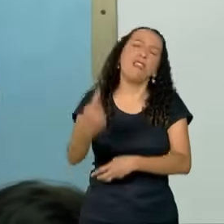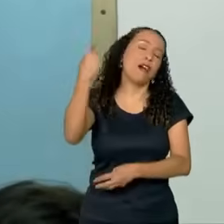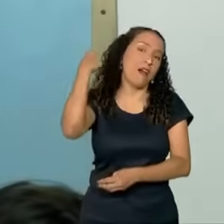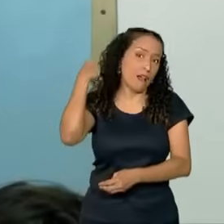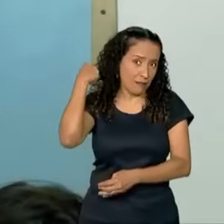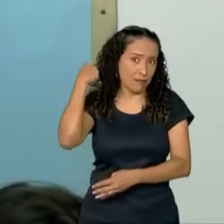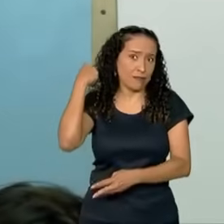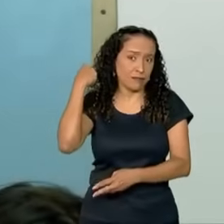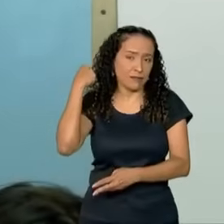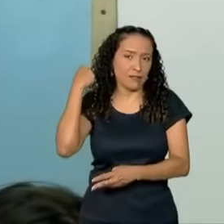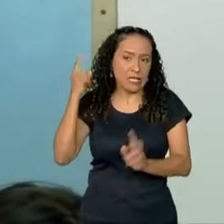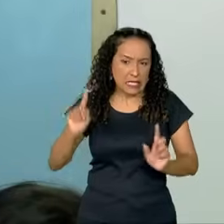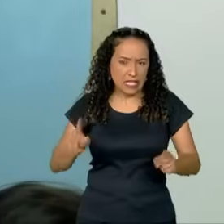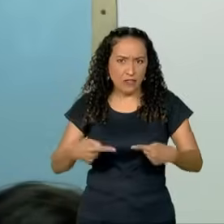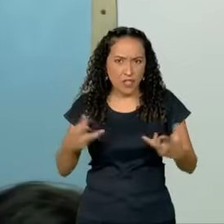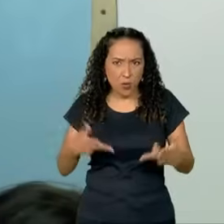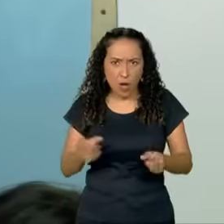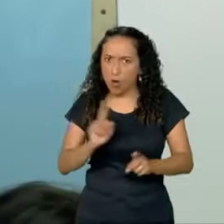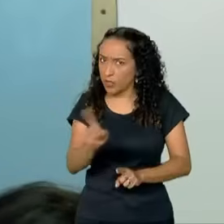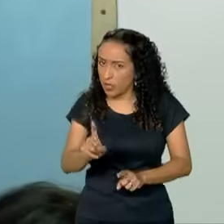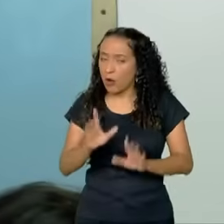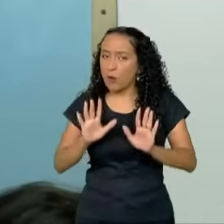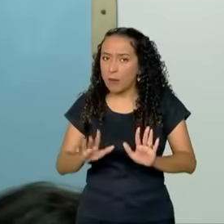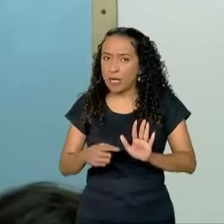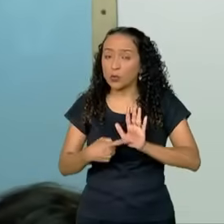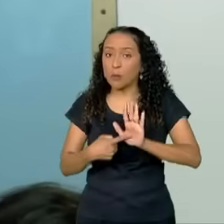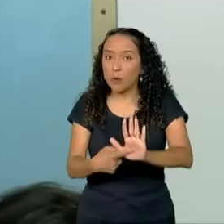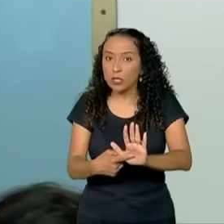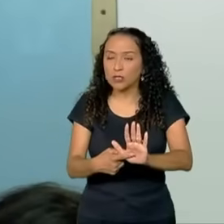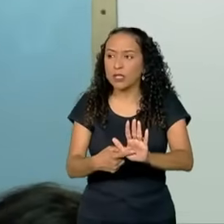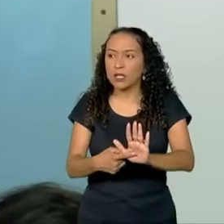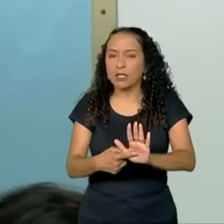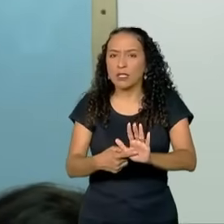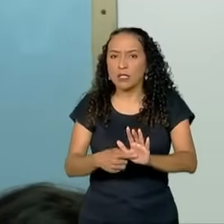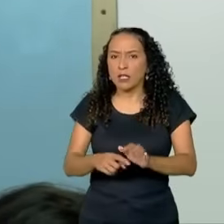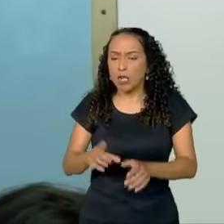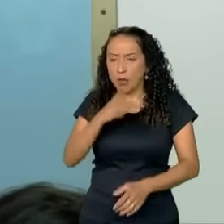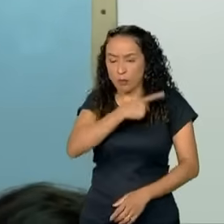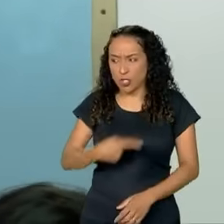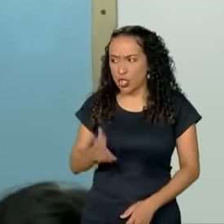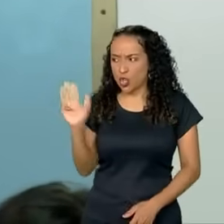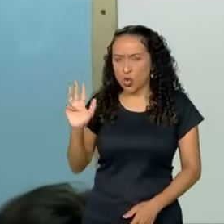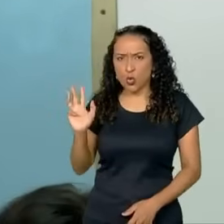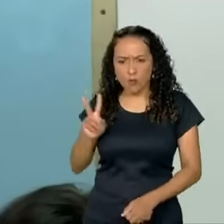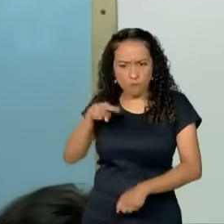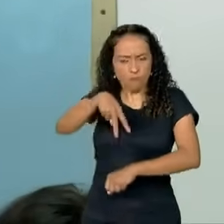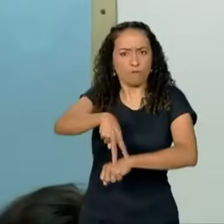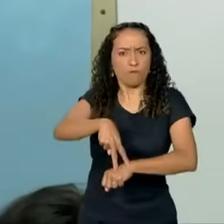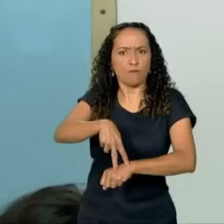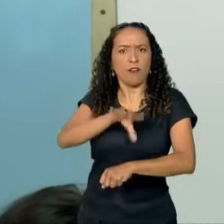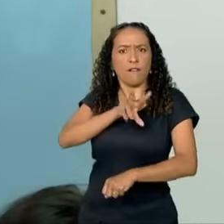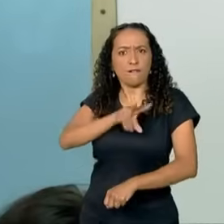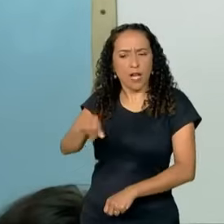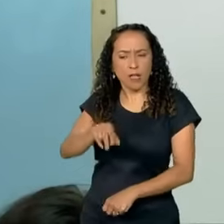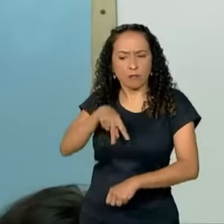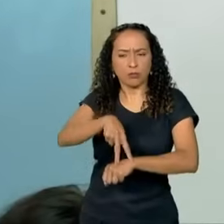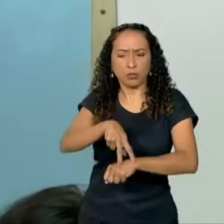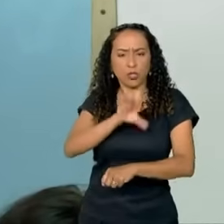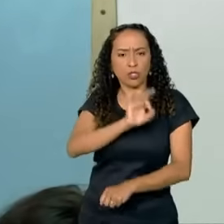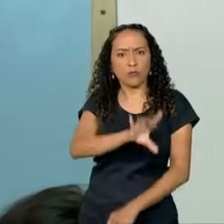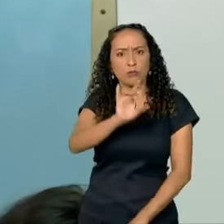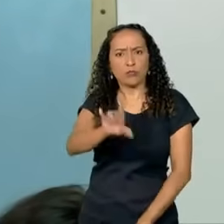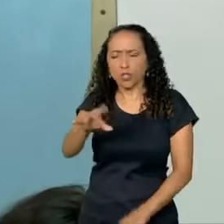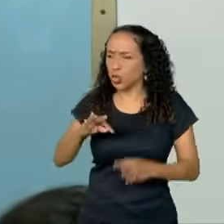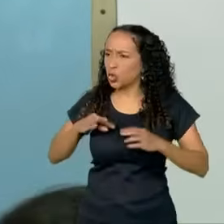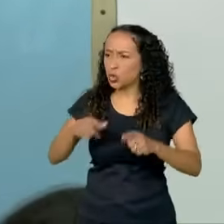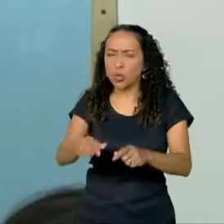tão desafiadora como é agora, é a demonstração clara do presidente Lula que vai enfrentar caso a caso em relação